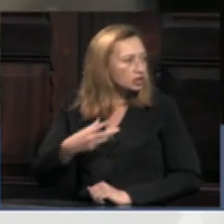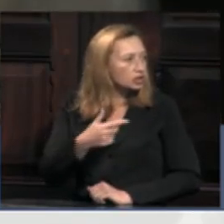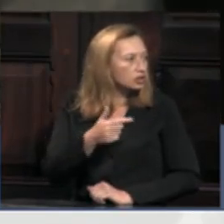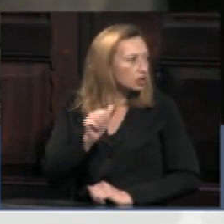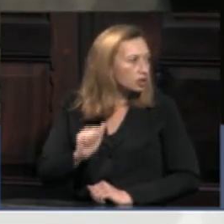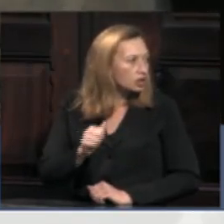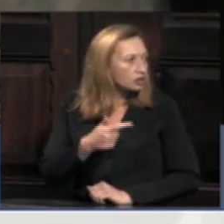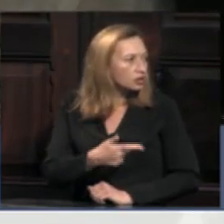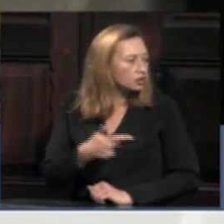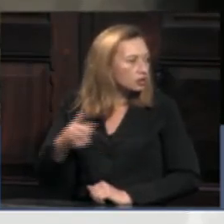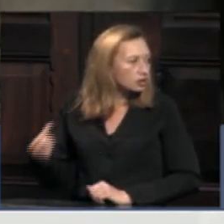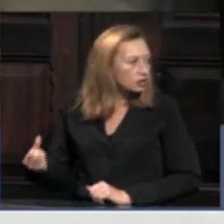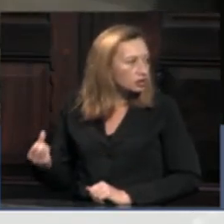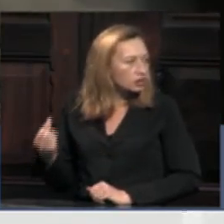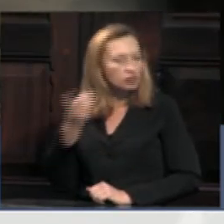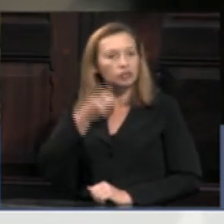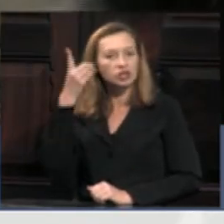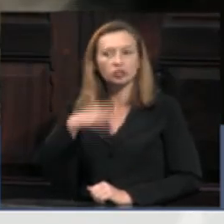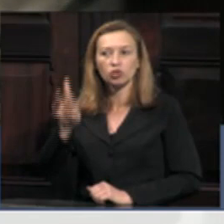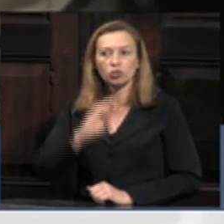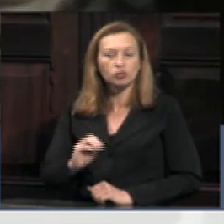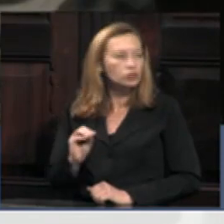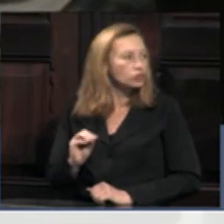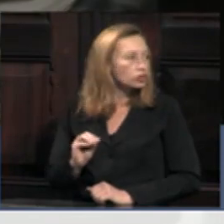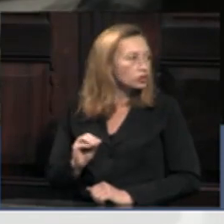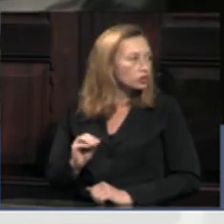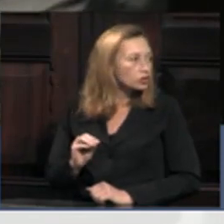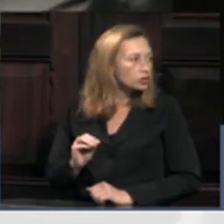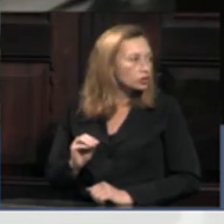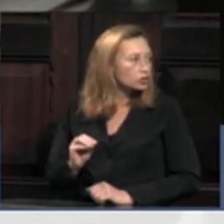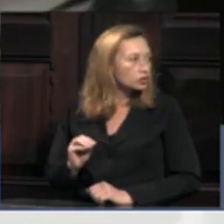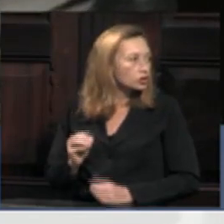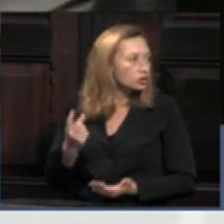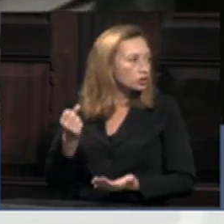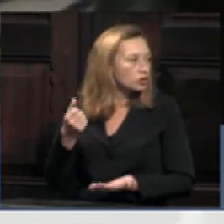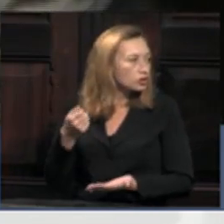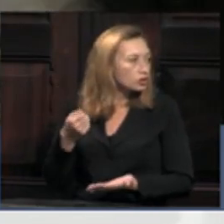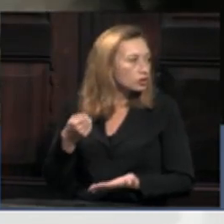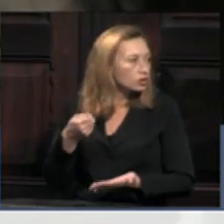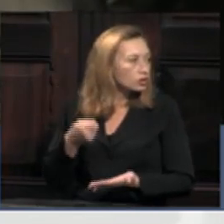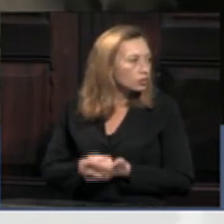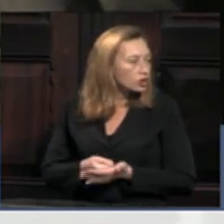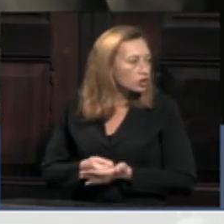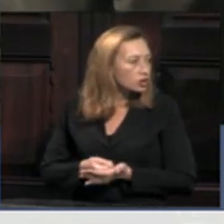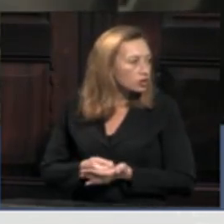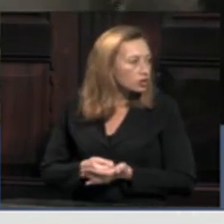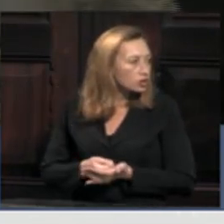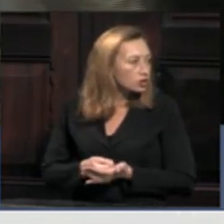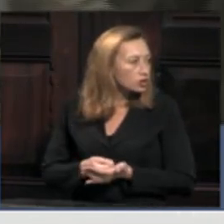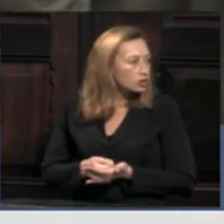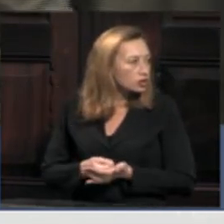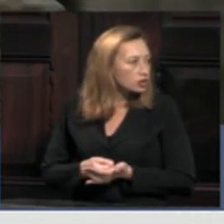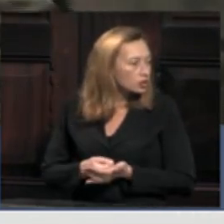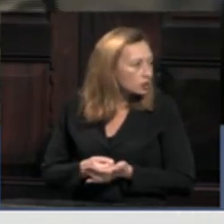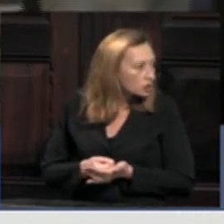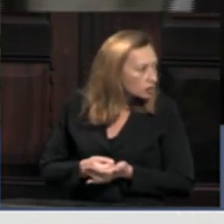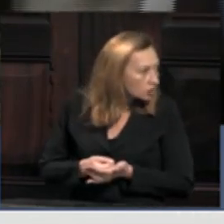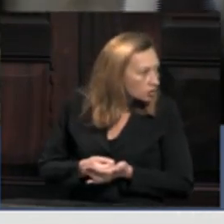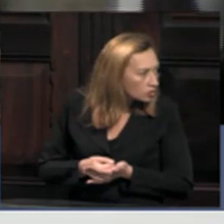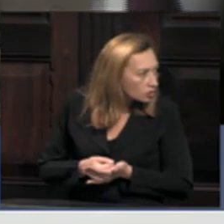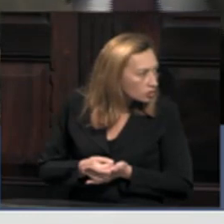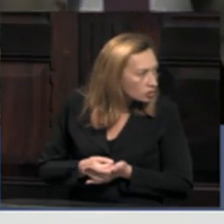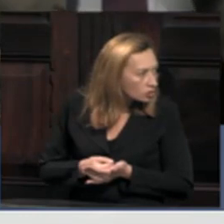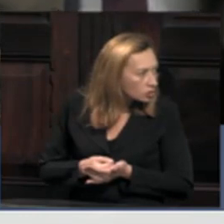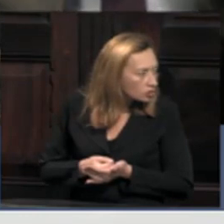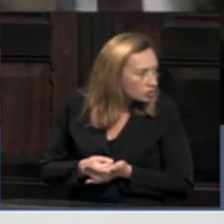1373A/2016, de autoria do deputado Bruno Dauaire, que trata da obrigatoriedade de instalação de equipamento para eliminar ar na tubulação